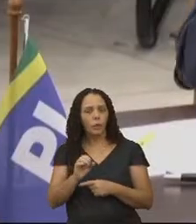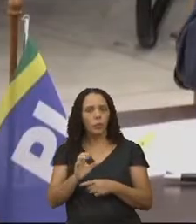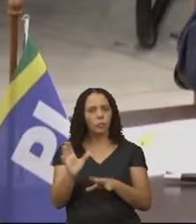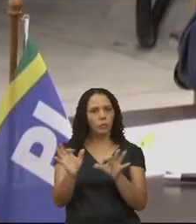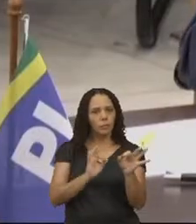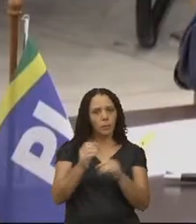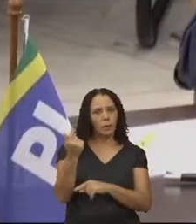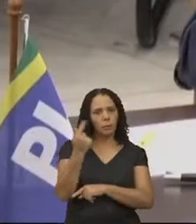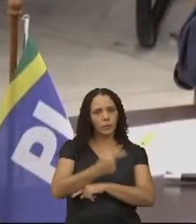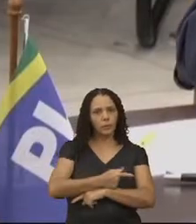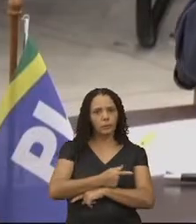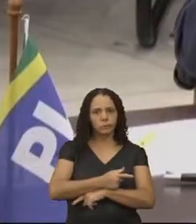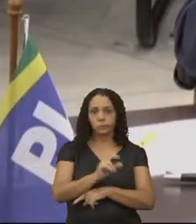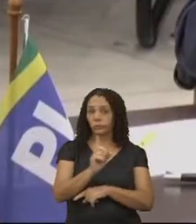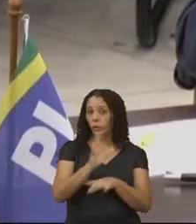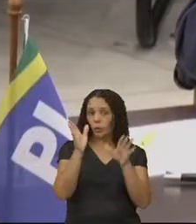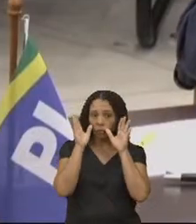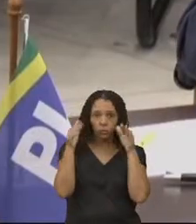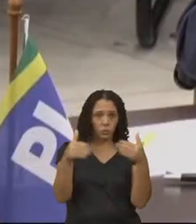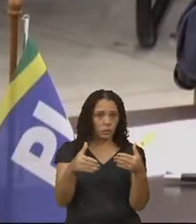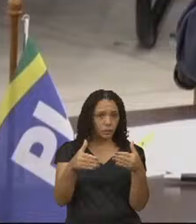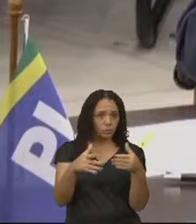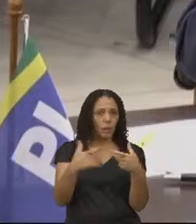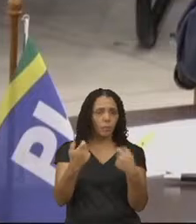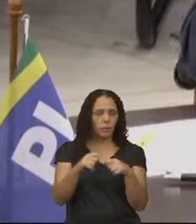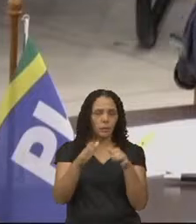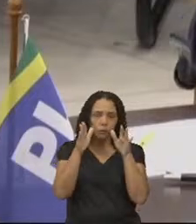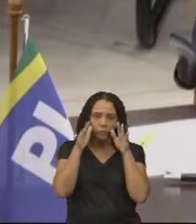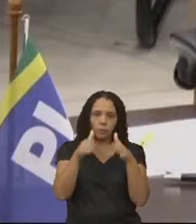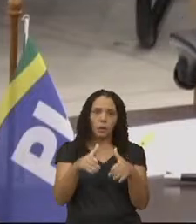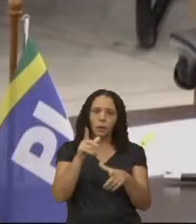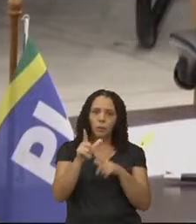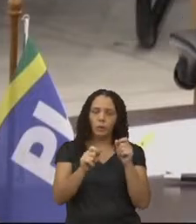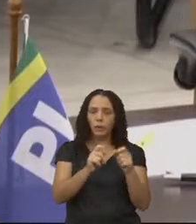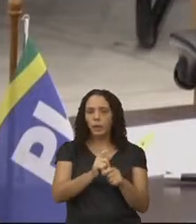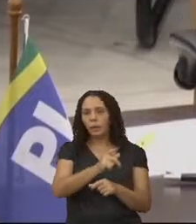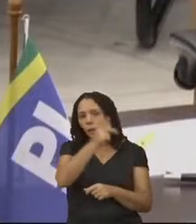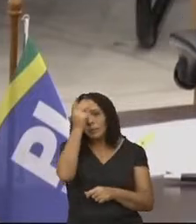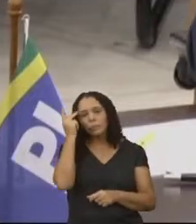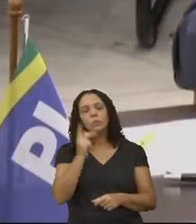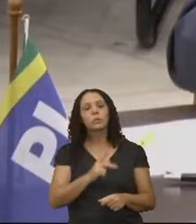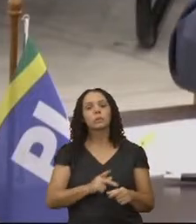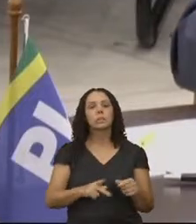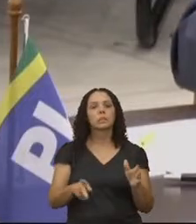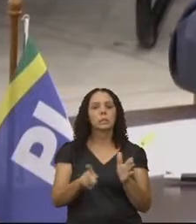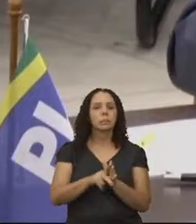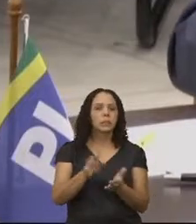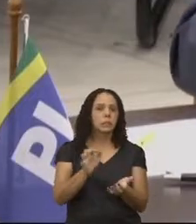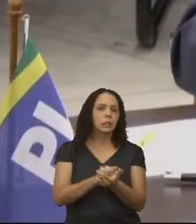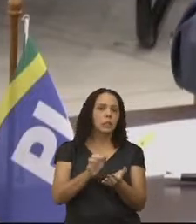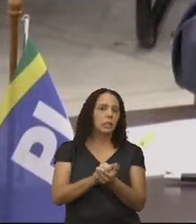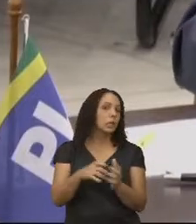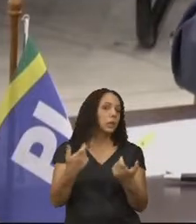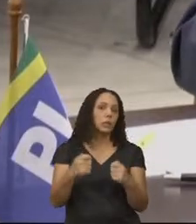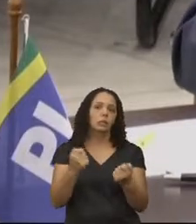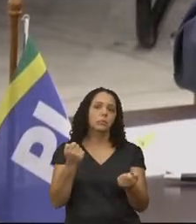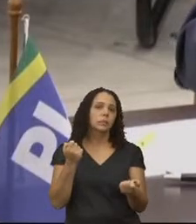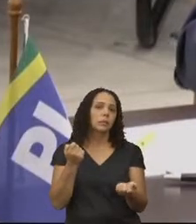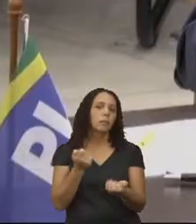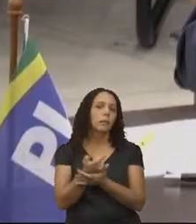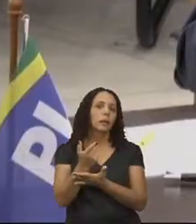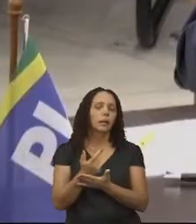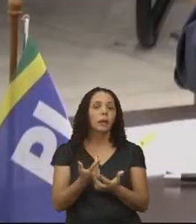deveria pensar que o povo da cidade, quem tem a placa de carro da cidade, não devia pagar, igual em